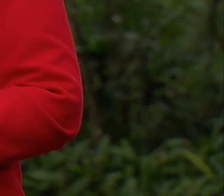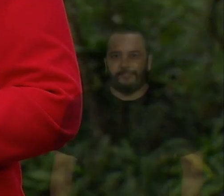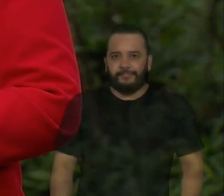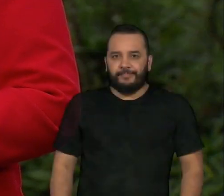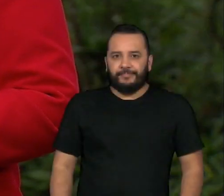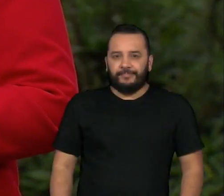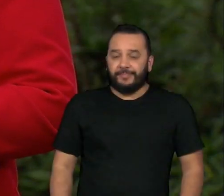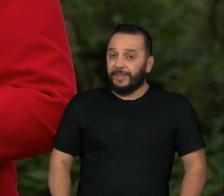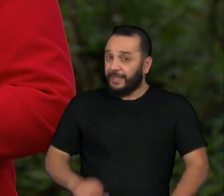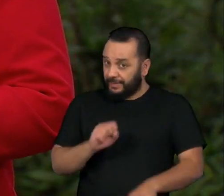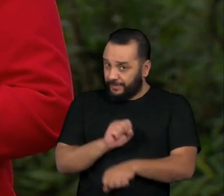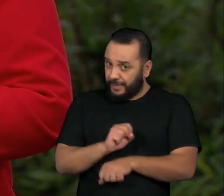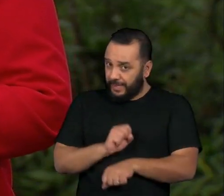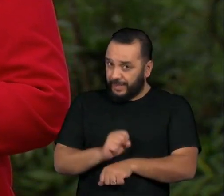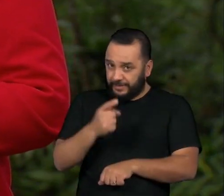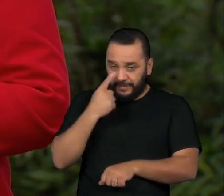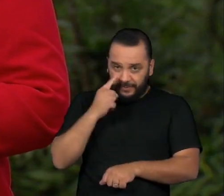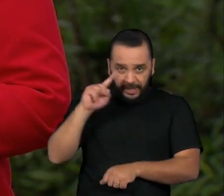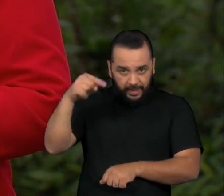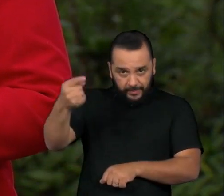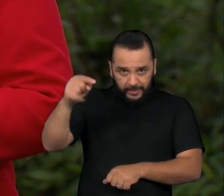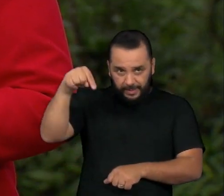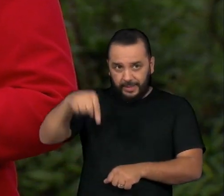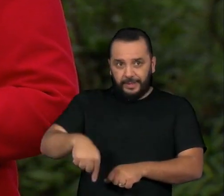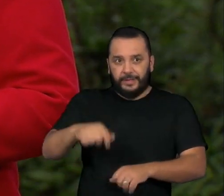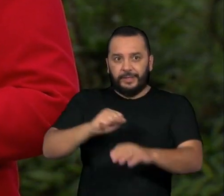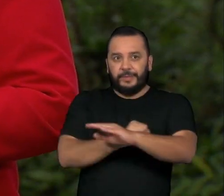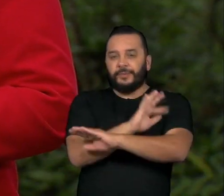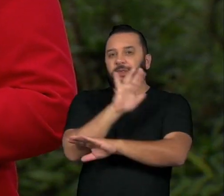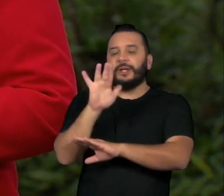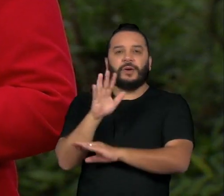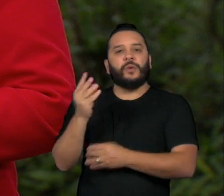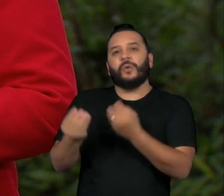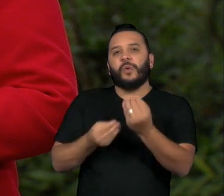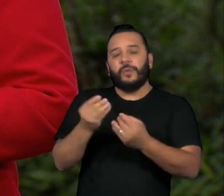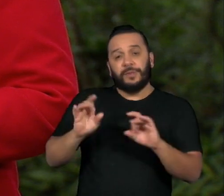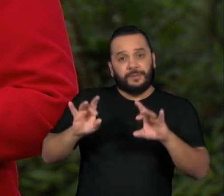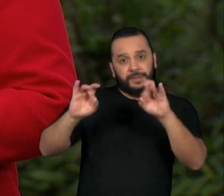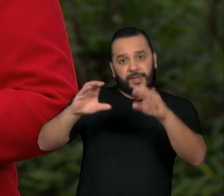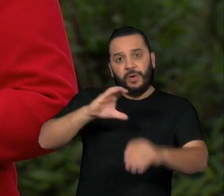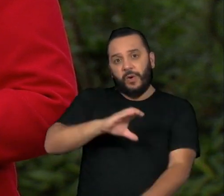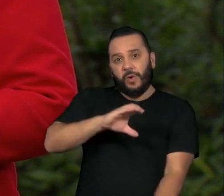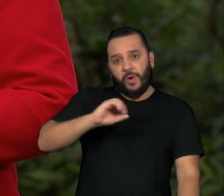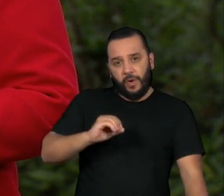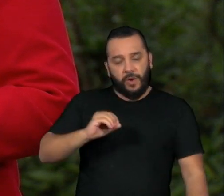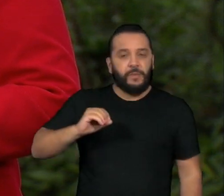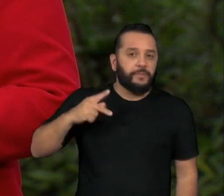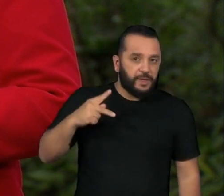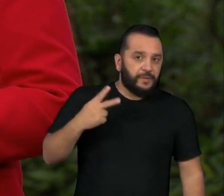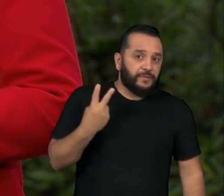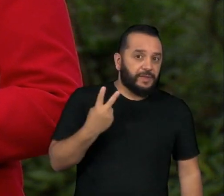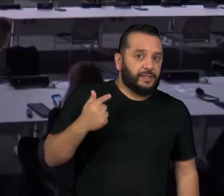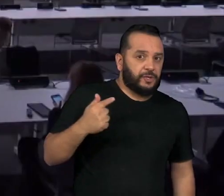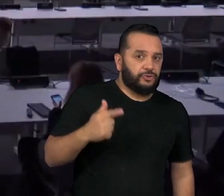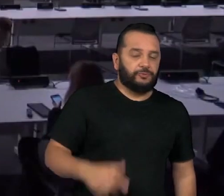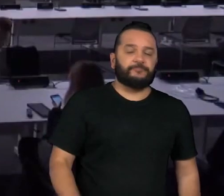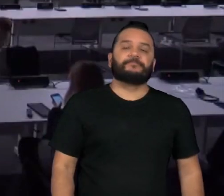E aguarde, porque você vai ver a seguir aqui no Repórter Eco especial sobre a